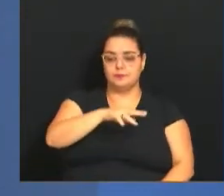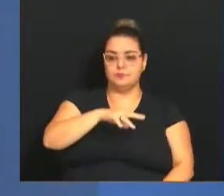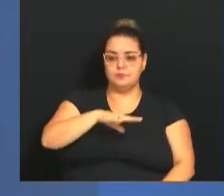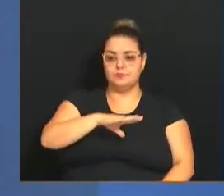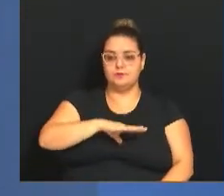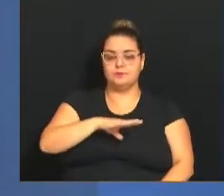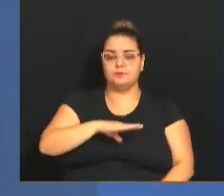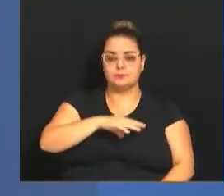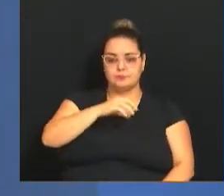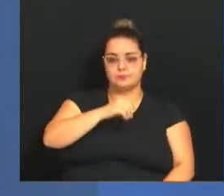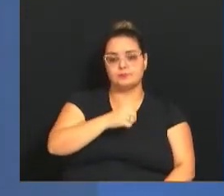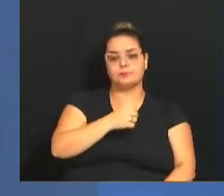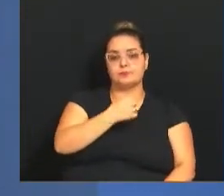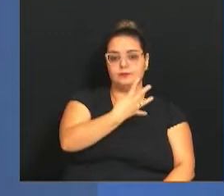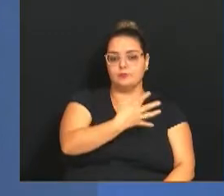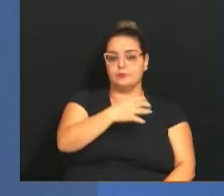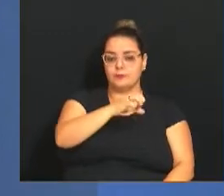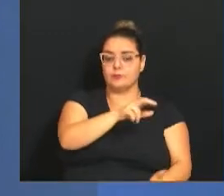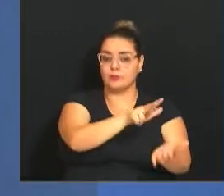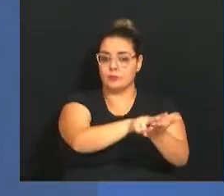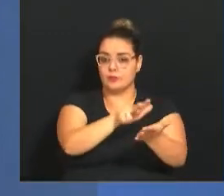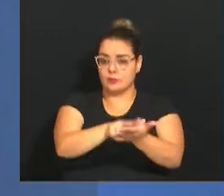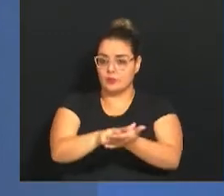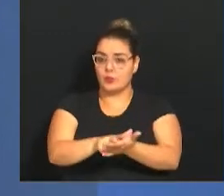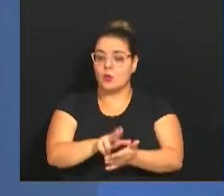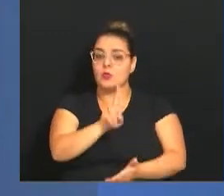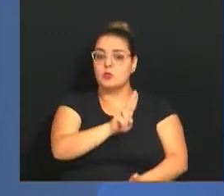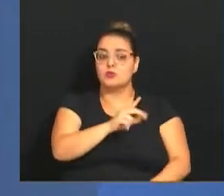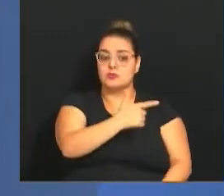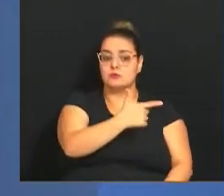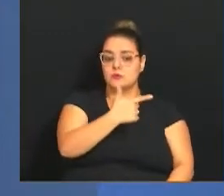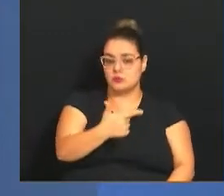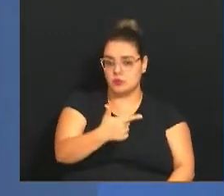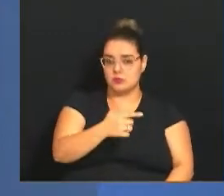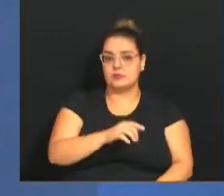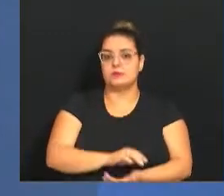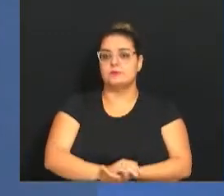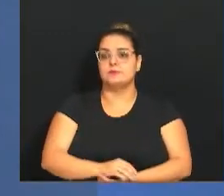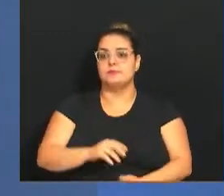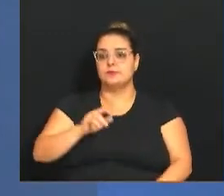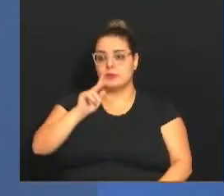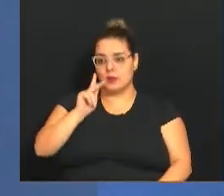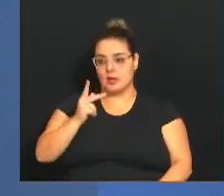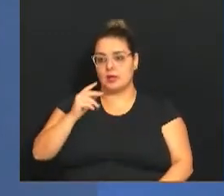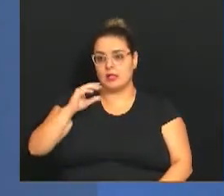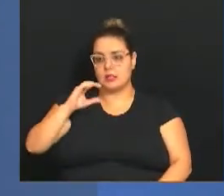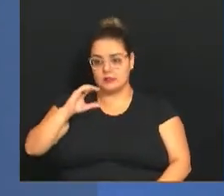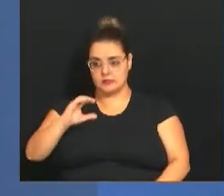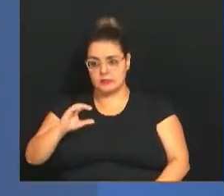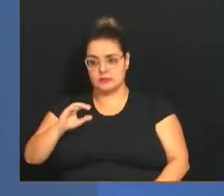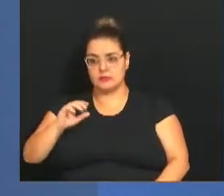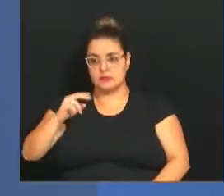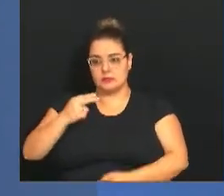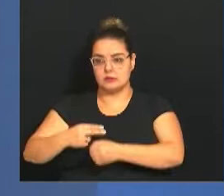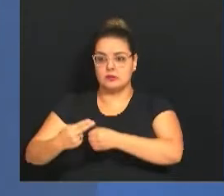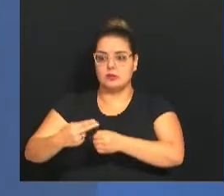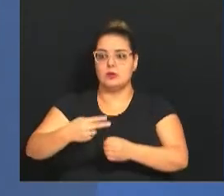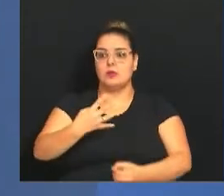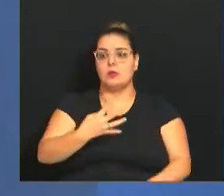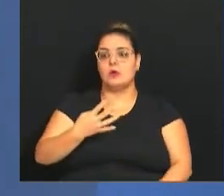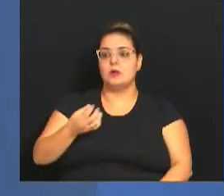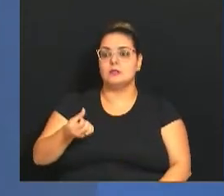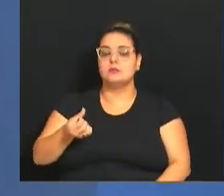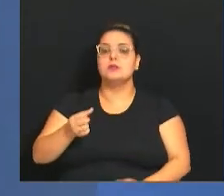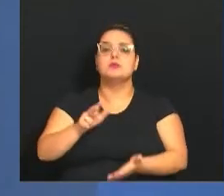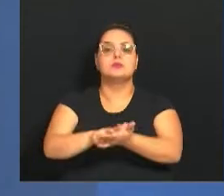Gatti, 49 leitos, dos quais 22 ocupados. Lá no HC da Unicamp, 11 leitos, todos ocupados. E na